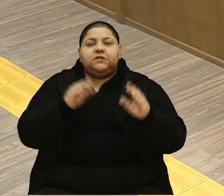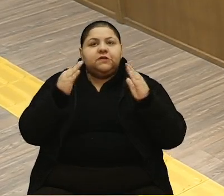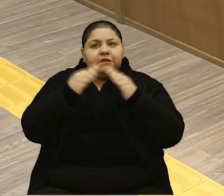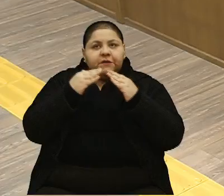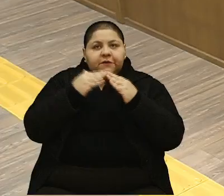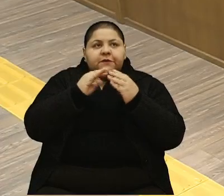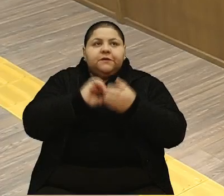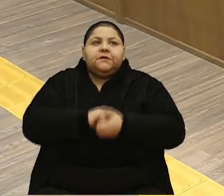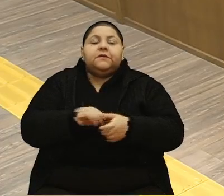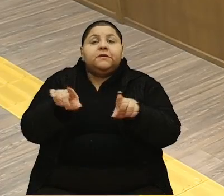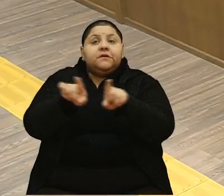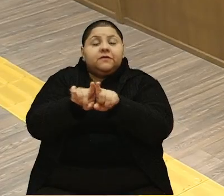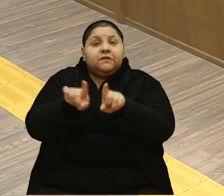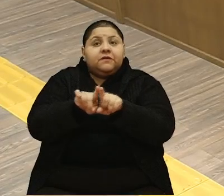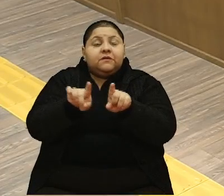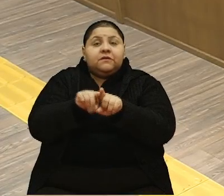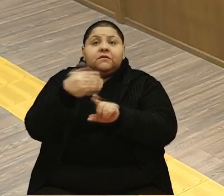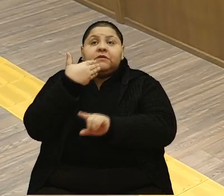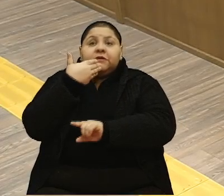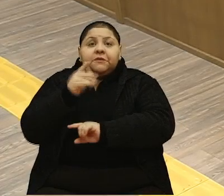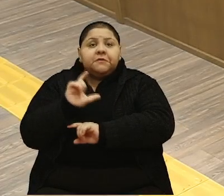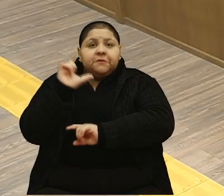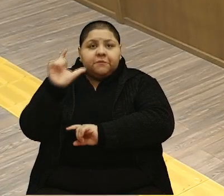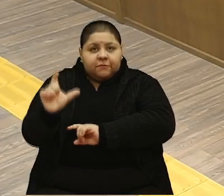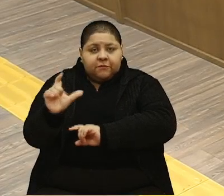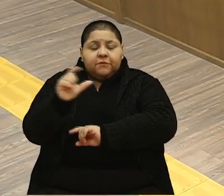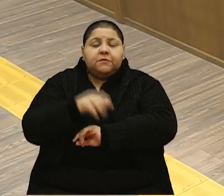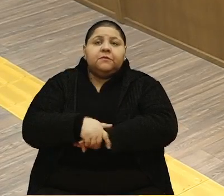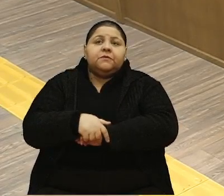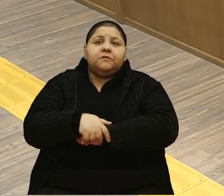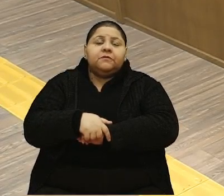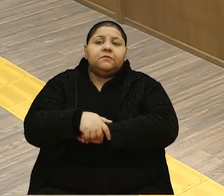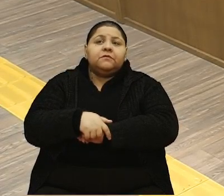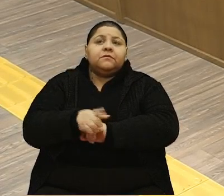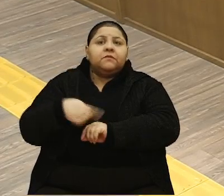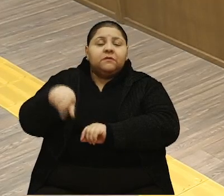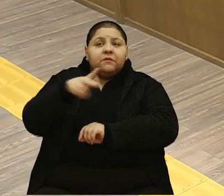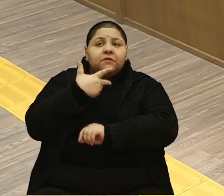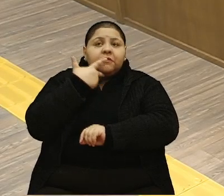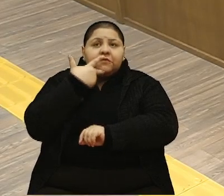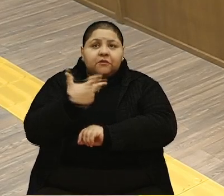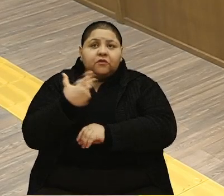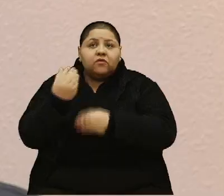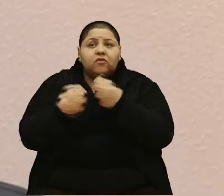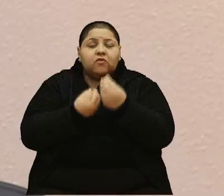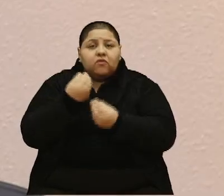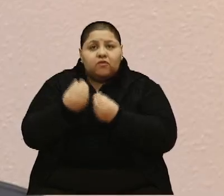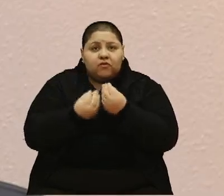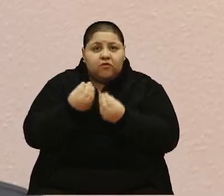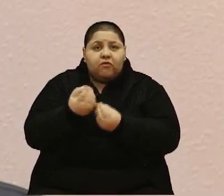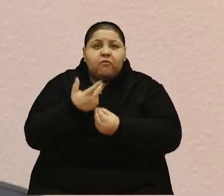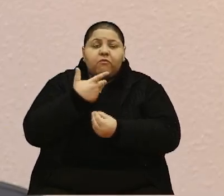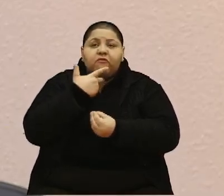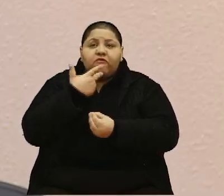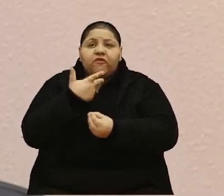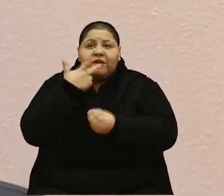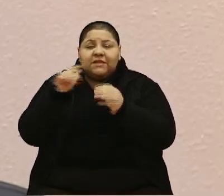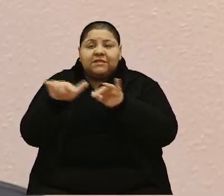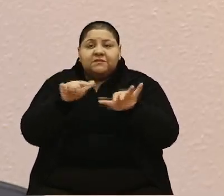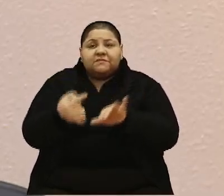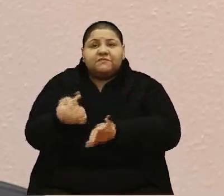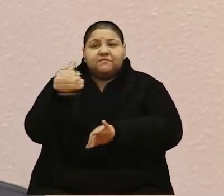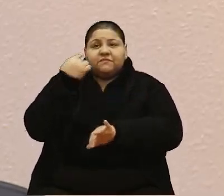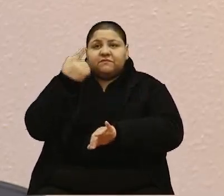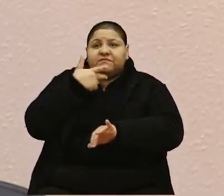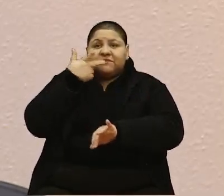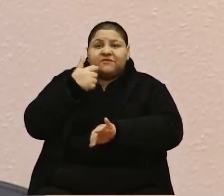casa. Também faço questão de pedir a palavra para me manifestar, como já usei a tribuna na semana passada para trazer